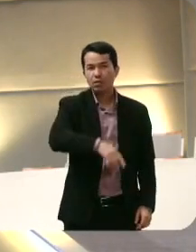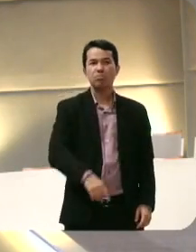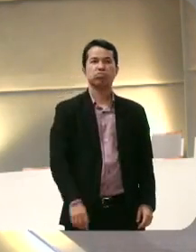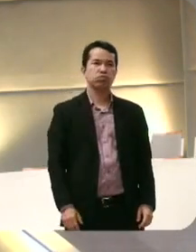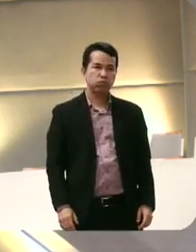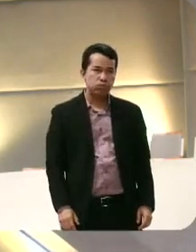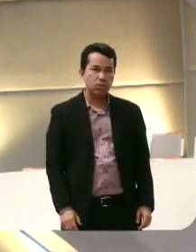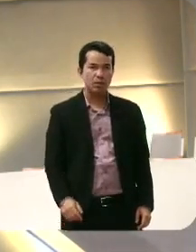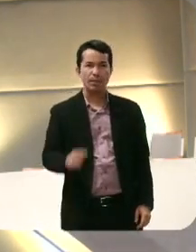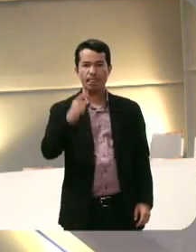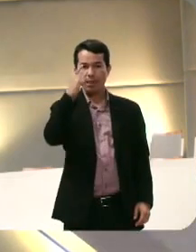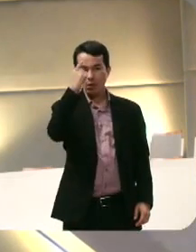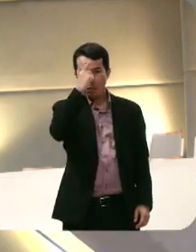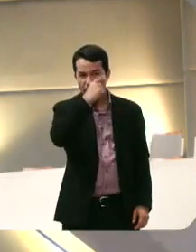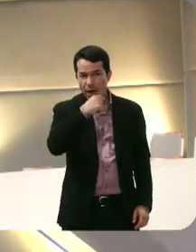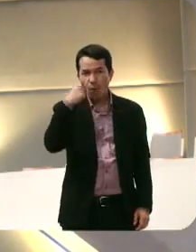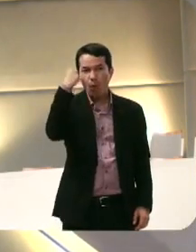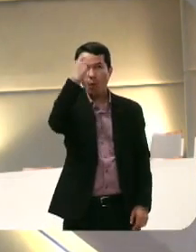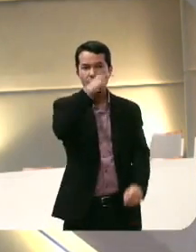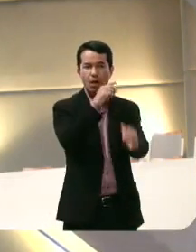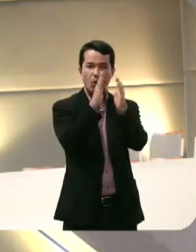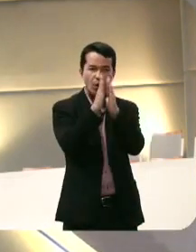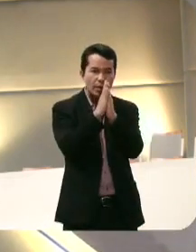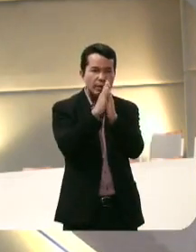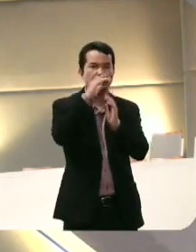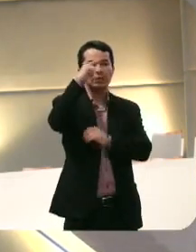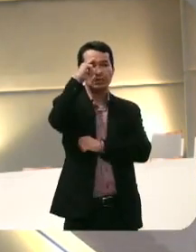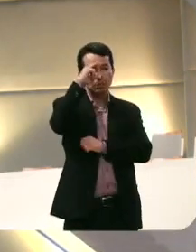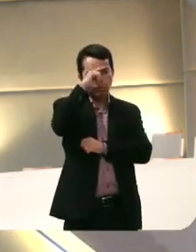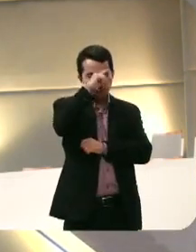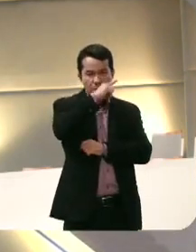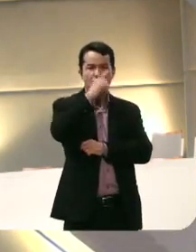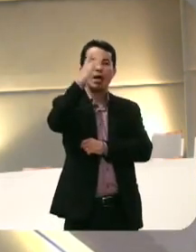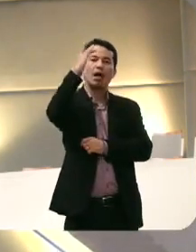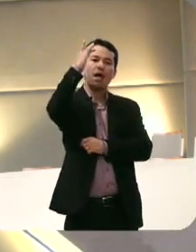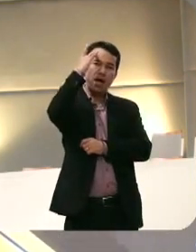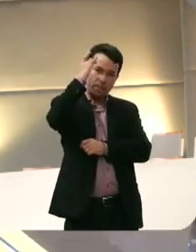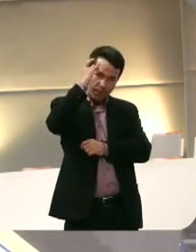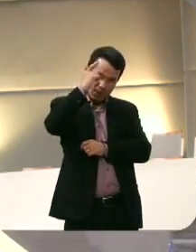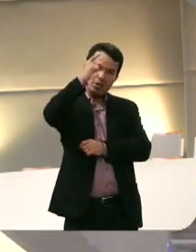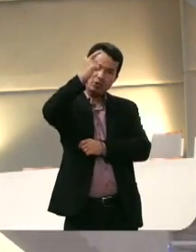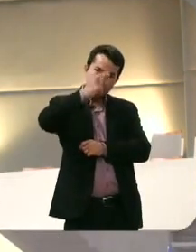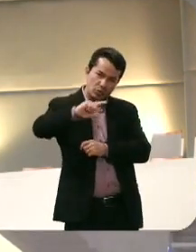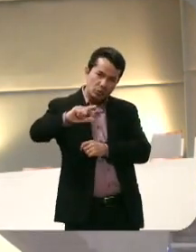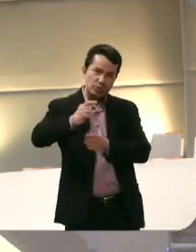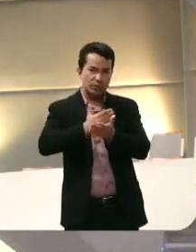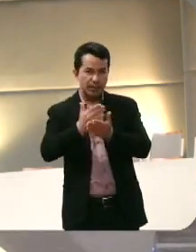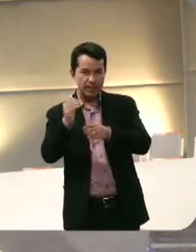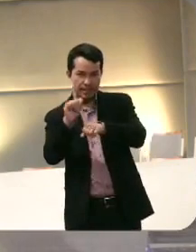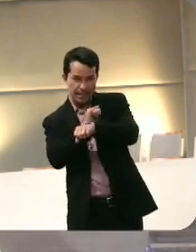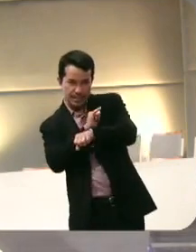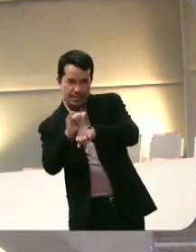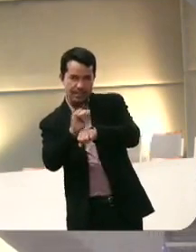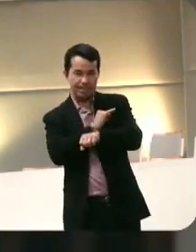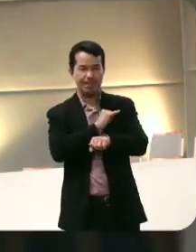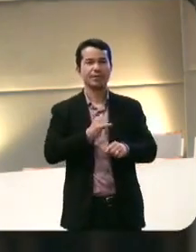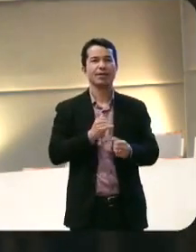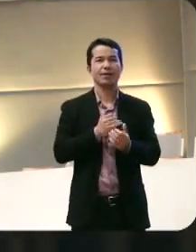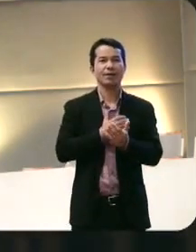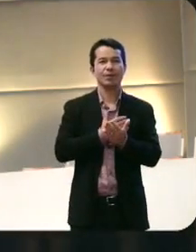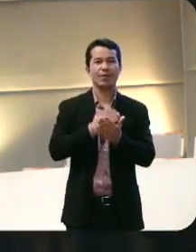Terminar aquela 1 hora foi difícil. Outro dia eu desci e comecei a fazer estratégias. Eu comecei